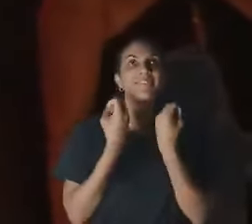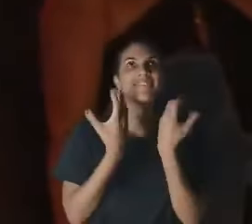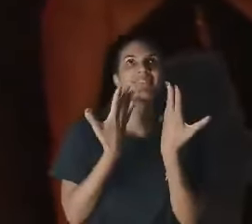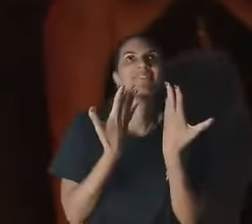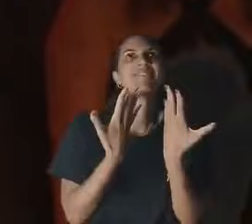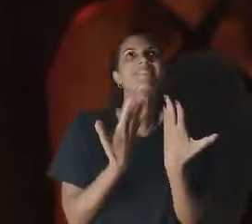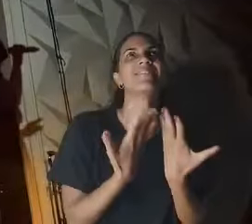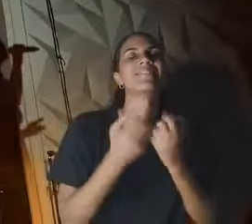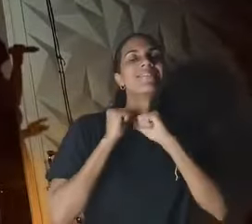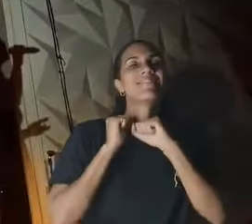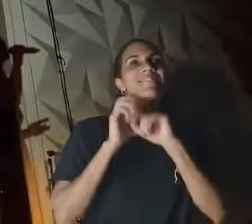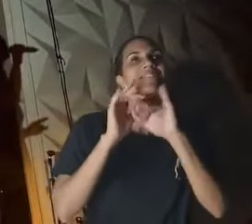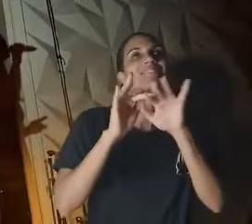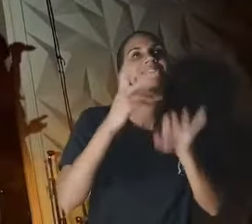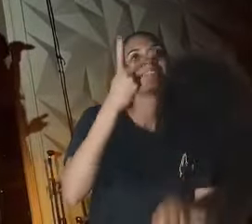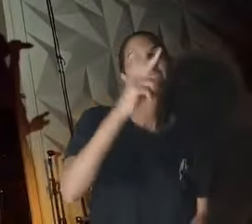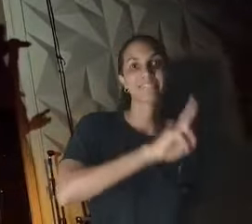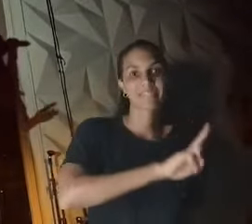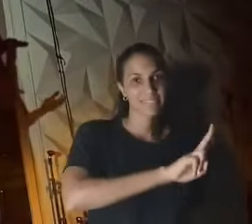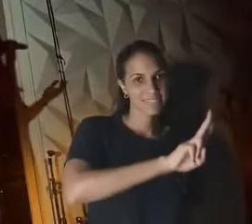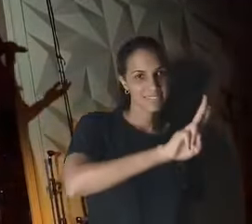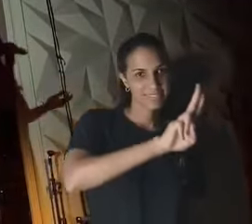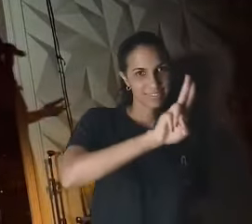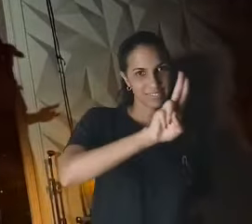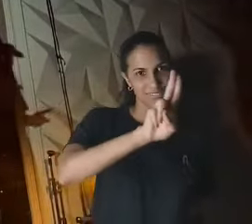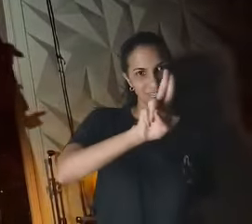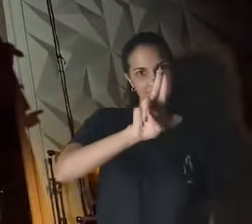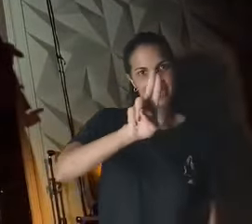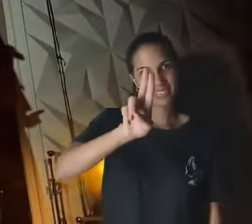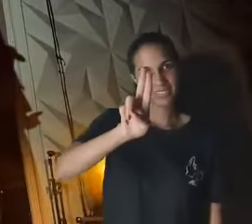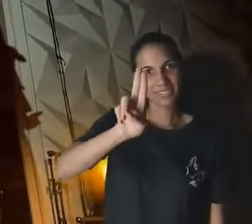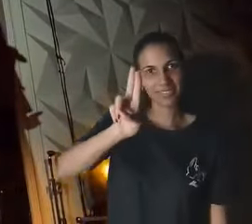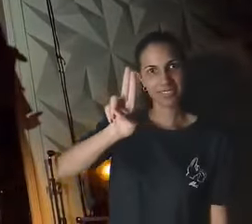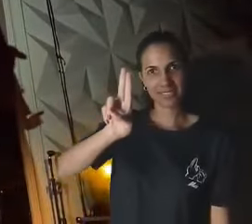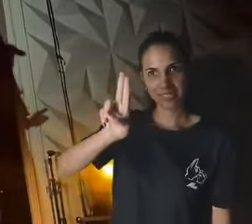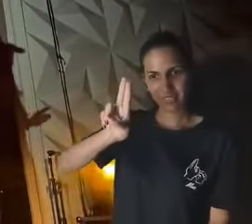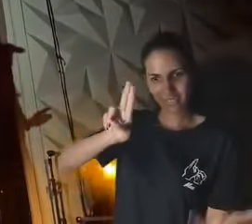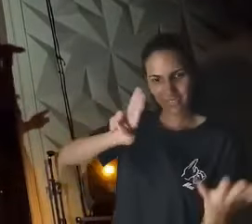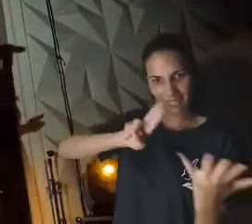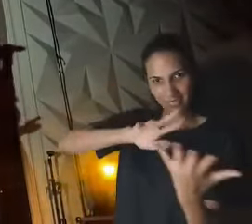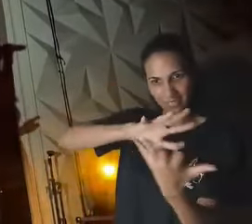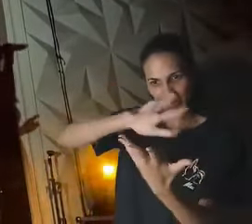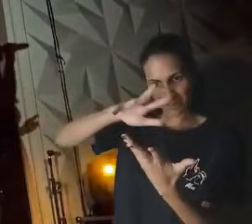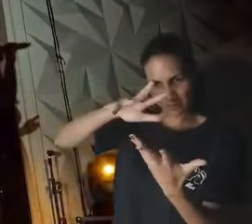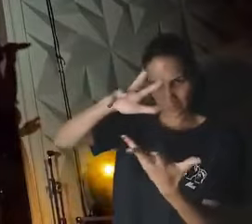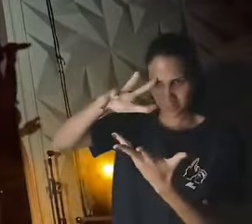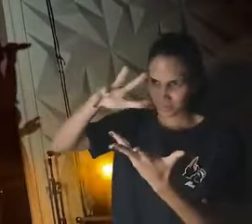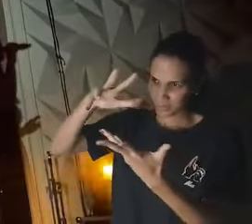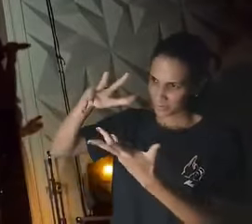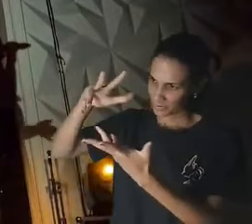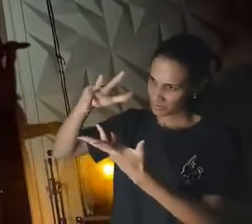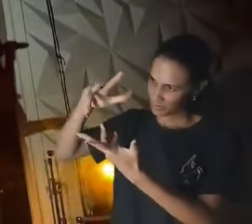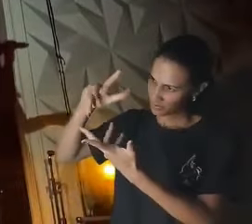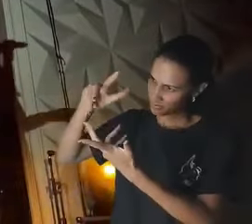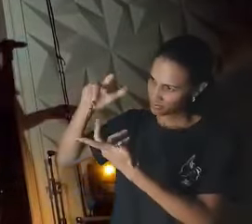bendito é o teu nome em toda a terra.